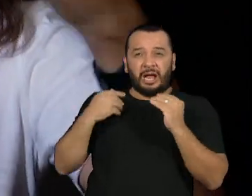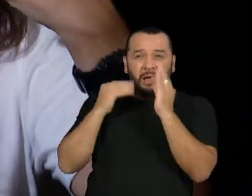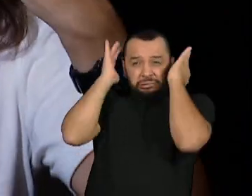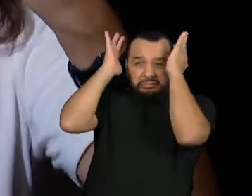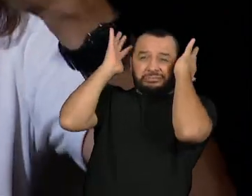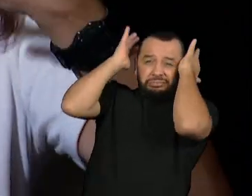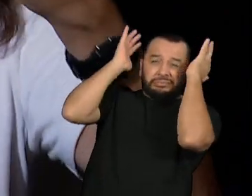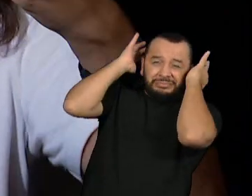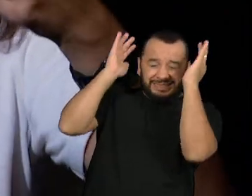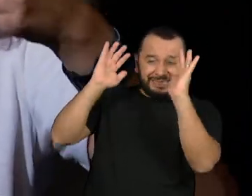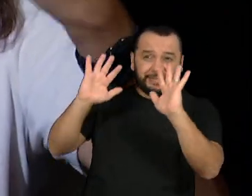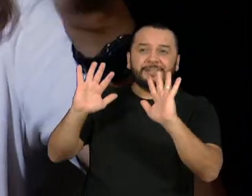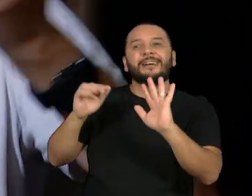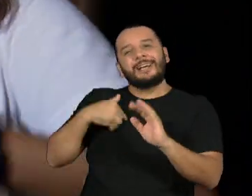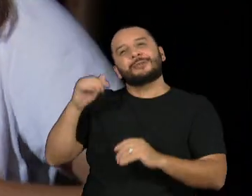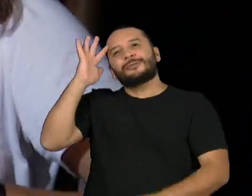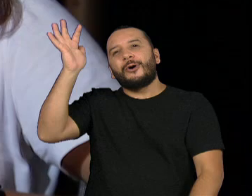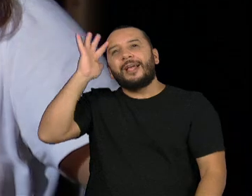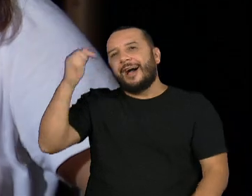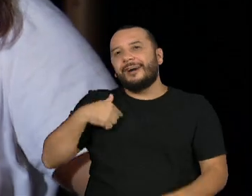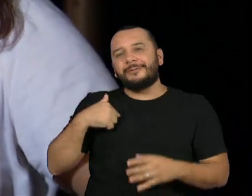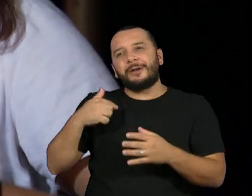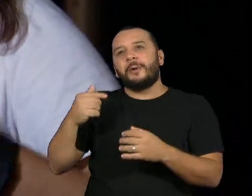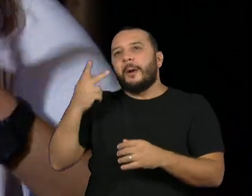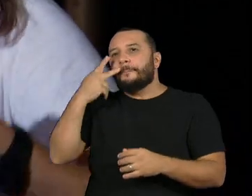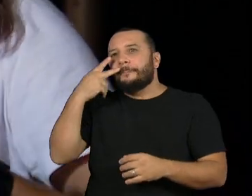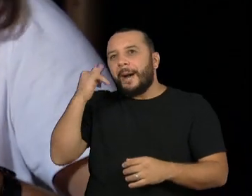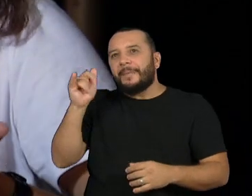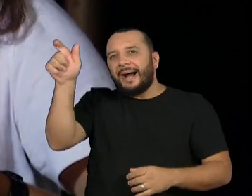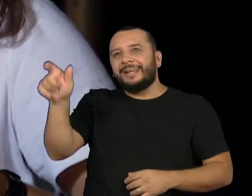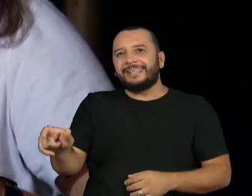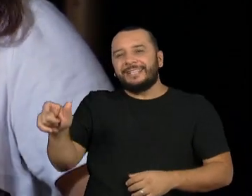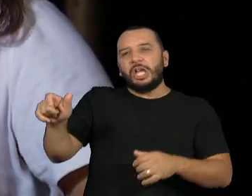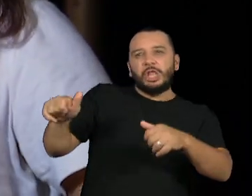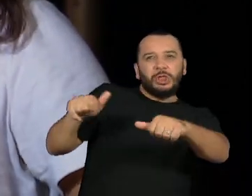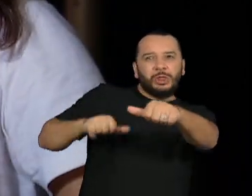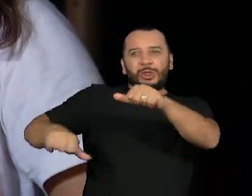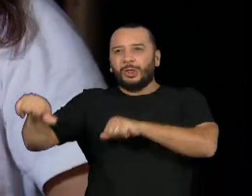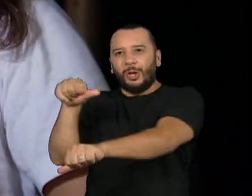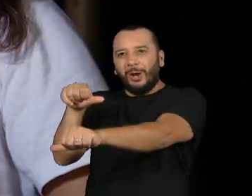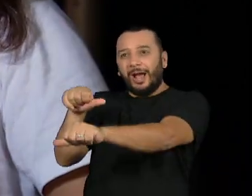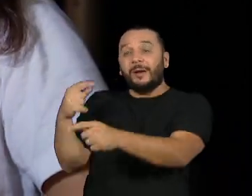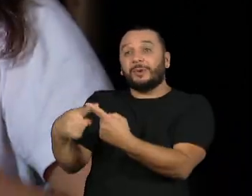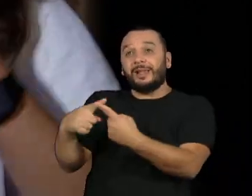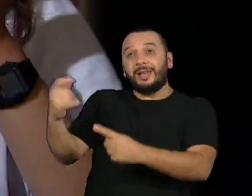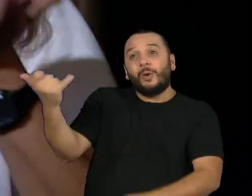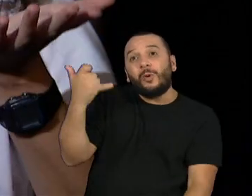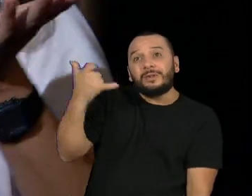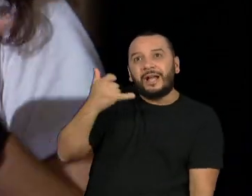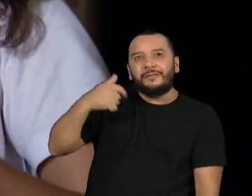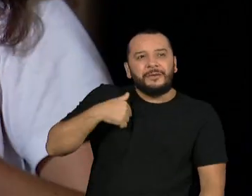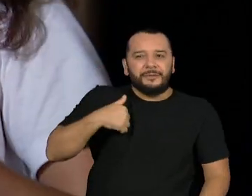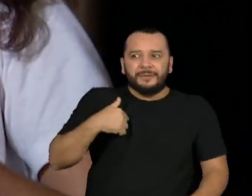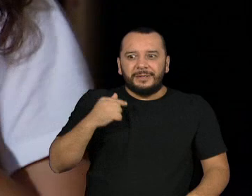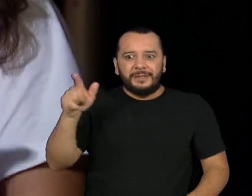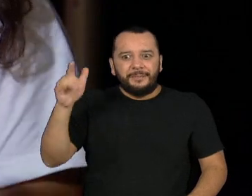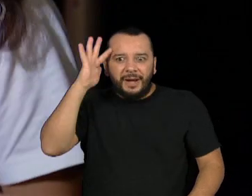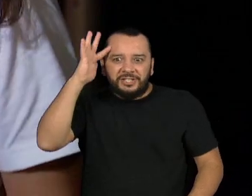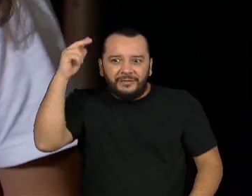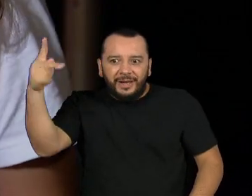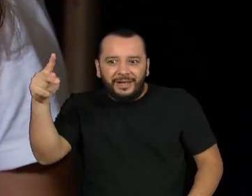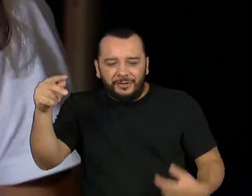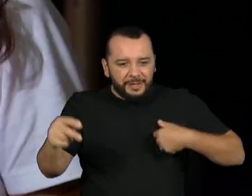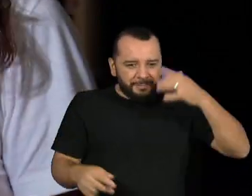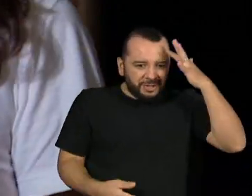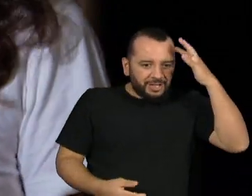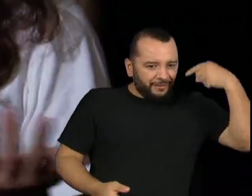e sonhava, acho que, estar no lugar do meu pai, porque era ele que contava as histórias, né? Então eu imaginava eu um dia solitário. Eu não sabia nem se